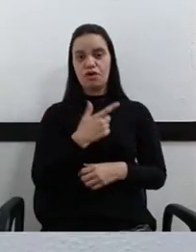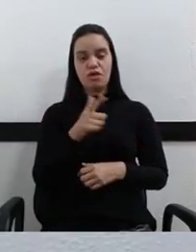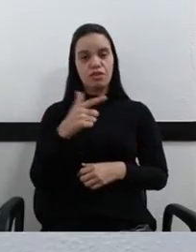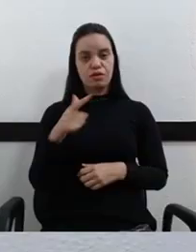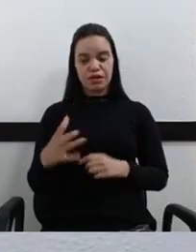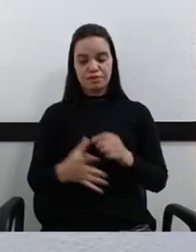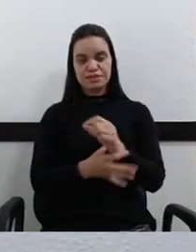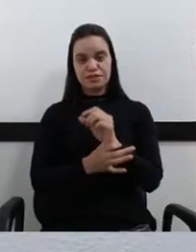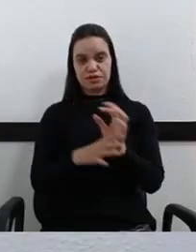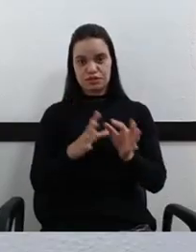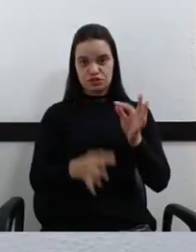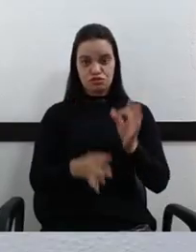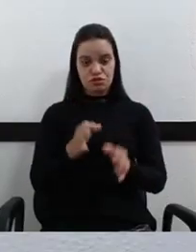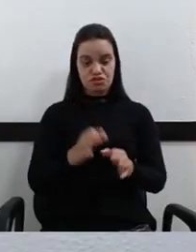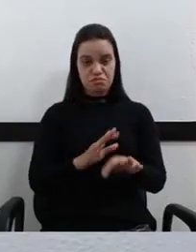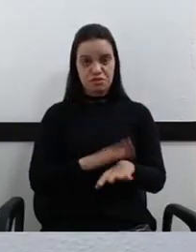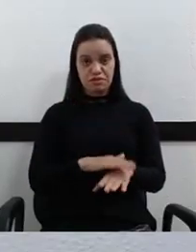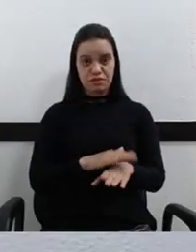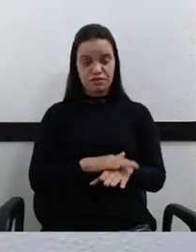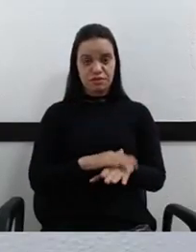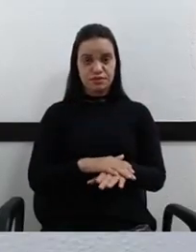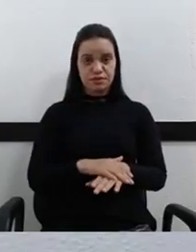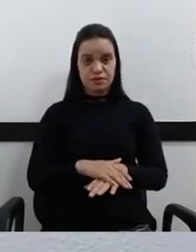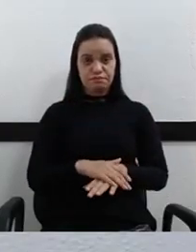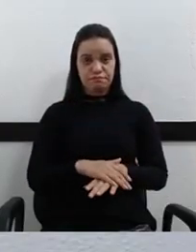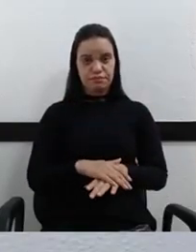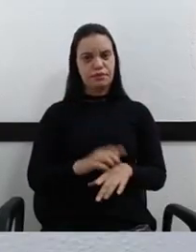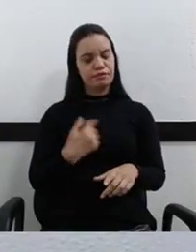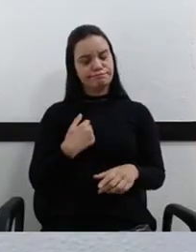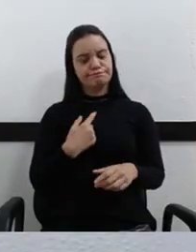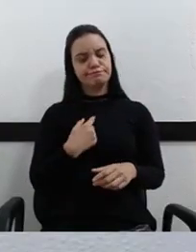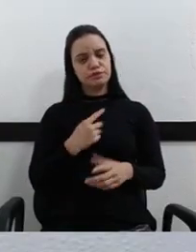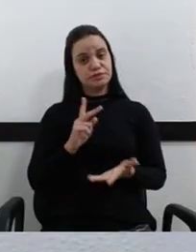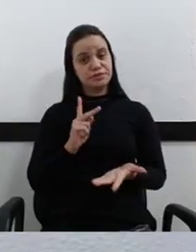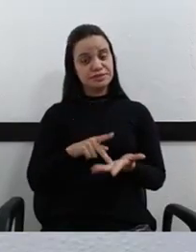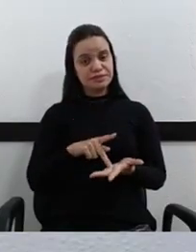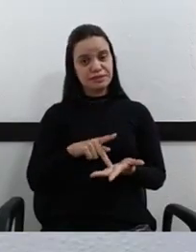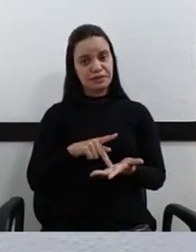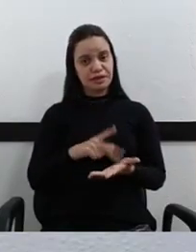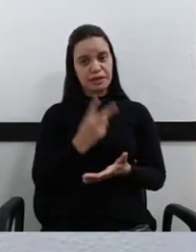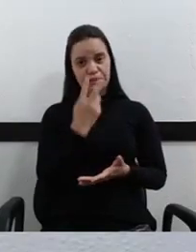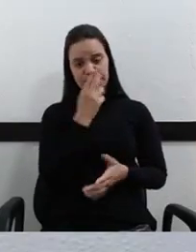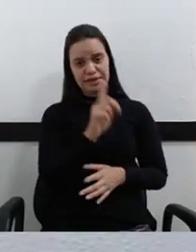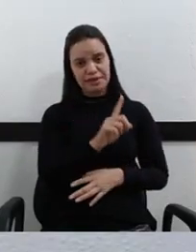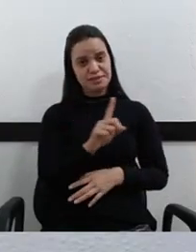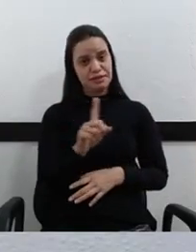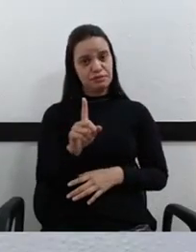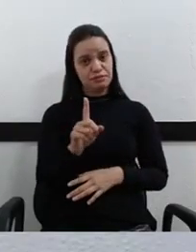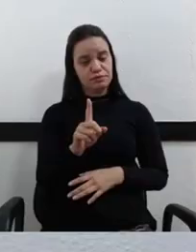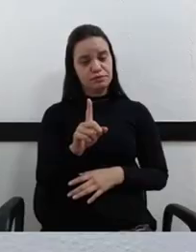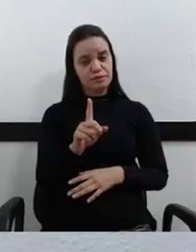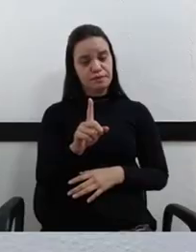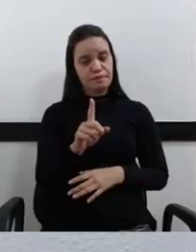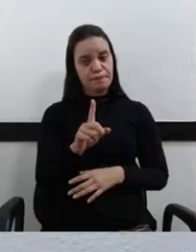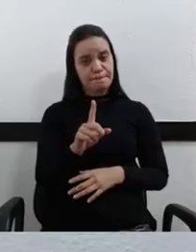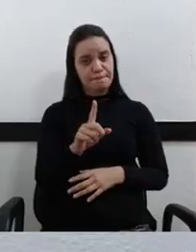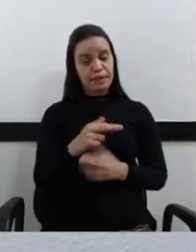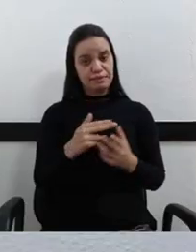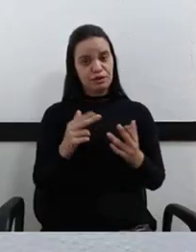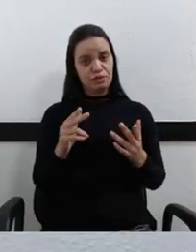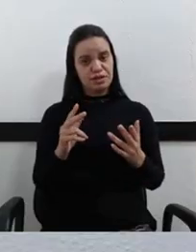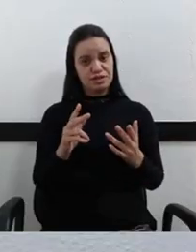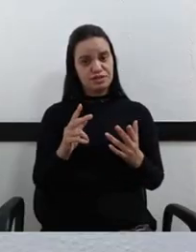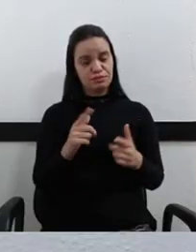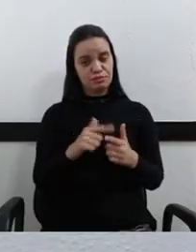segurança jurídica para fazer isso, e eu vou ser muito sincera, não me parece que seja o caso de